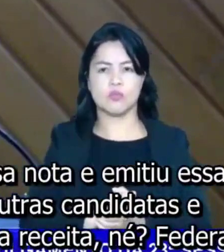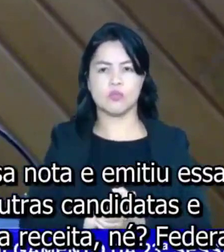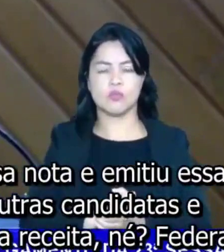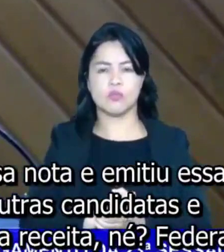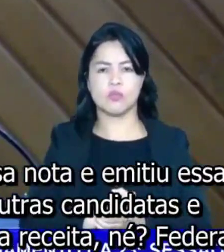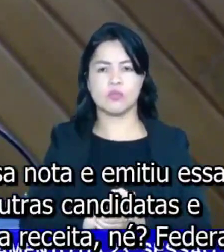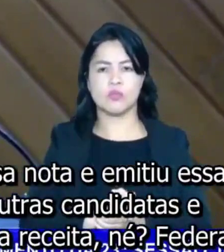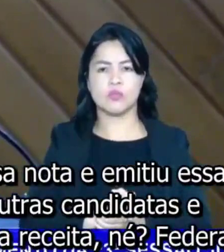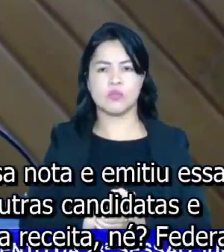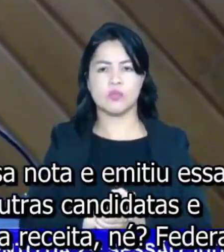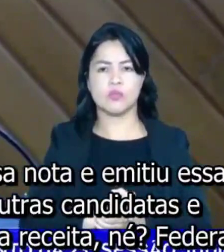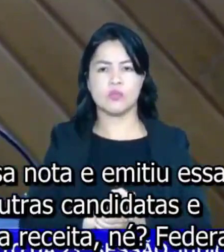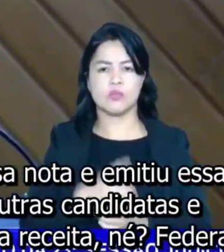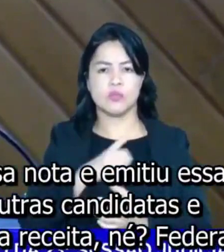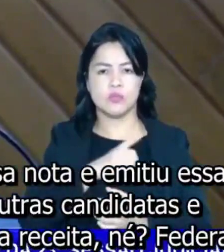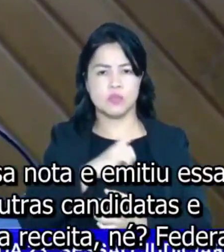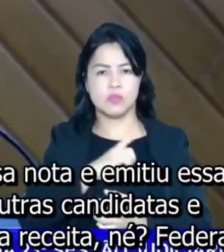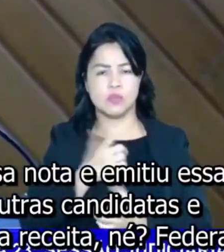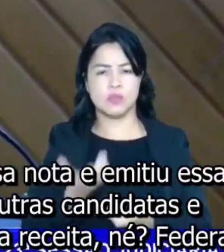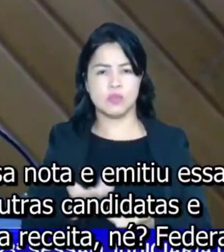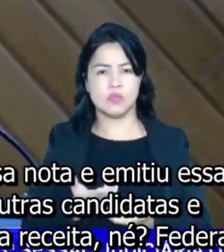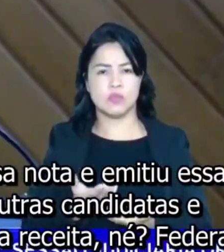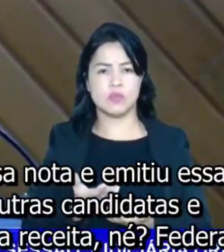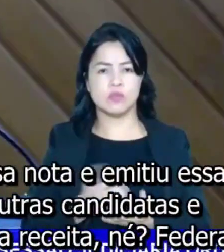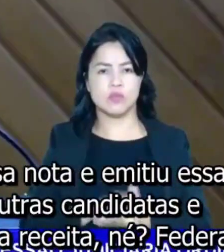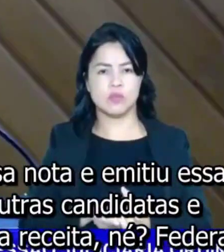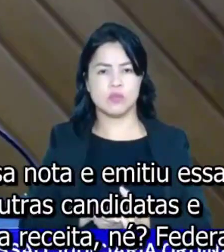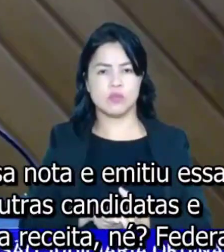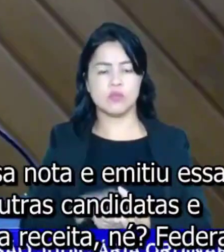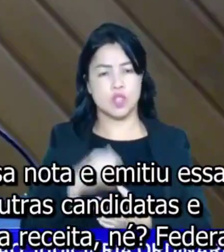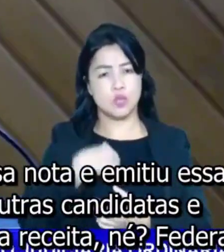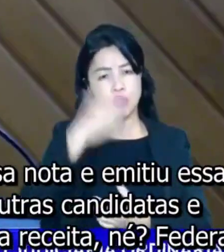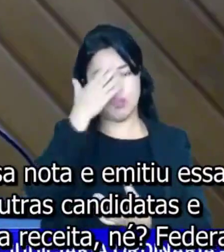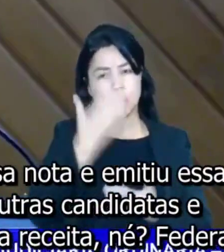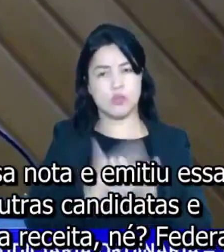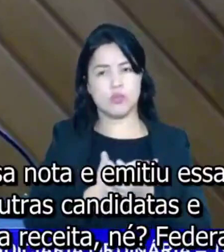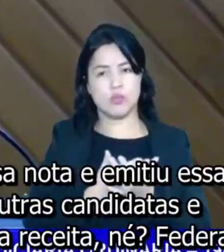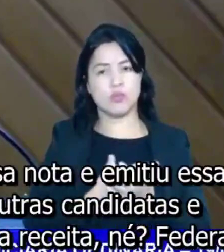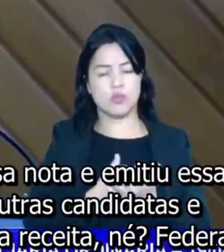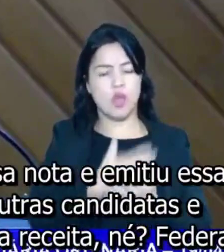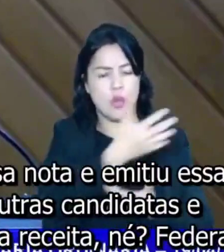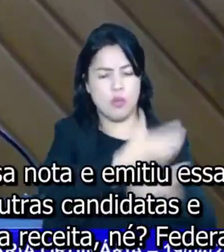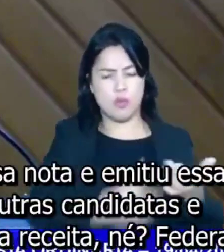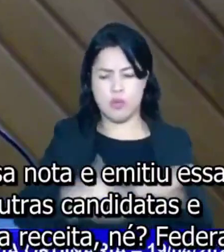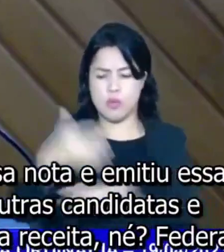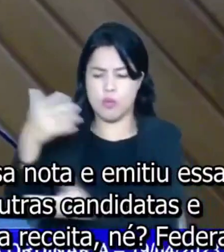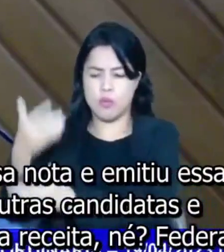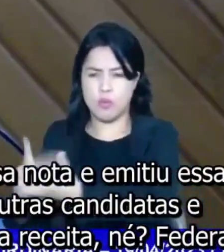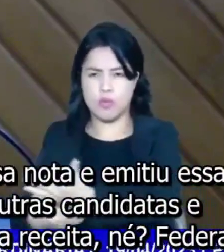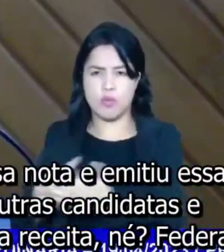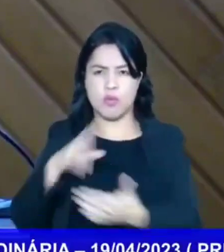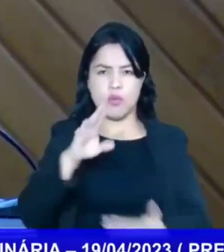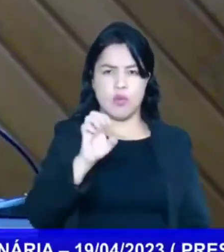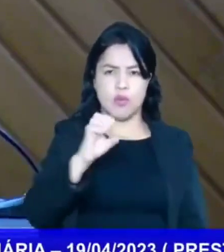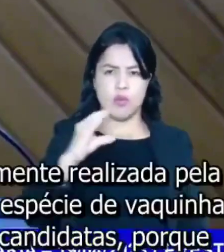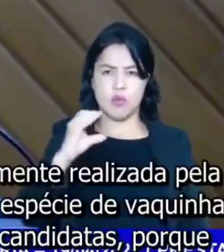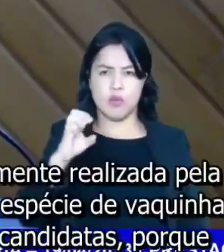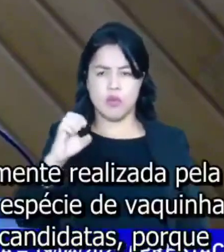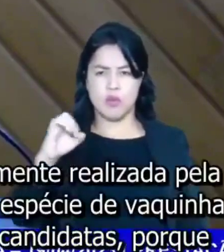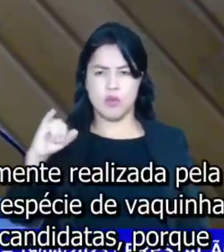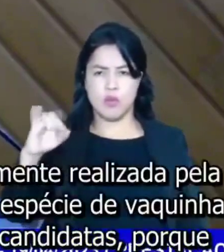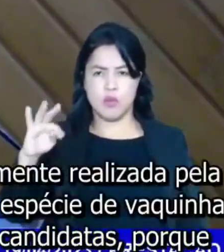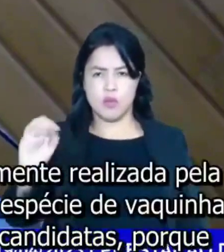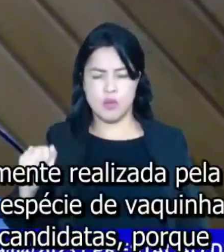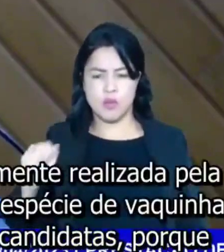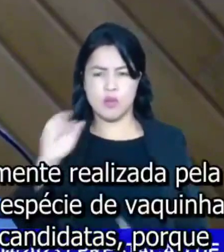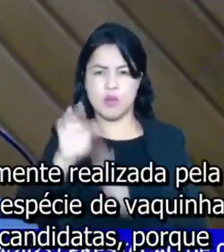E acabou que, eu acredito que no cruzamento de dados com a Receita, né, Federal, houve